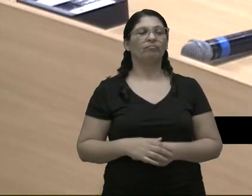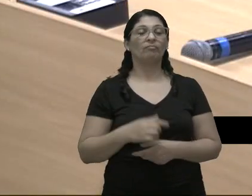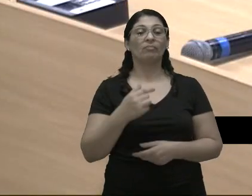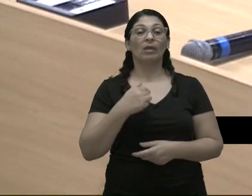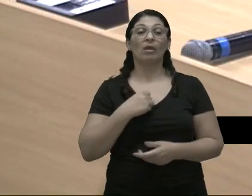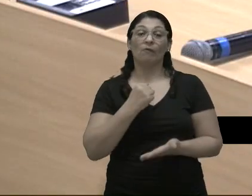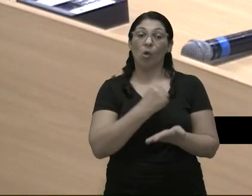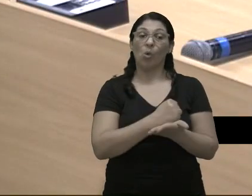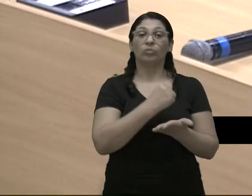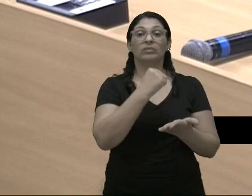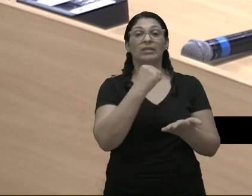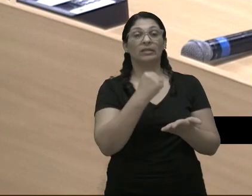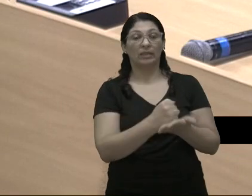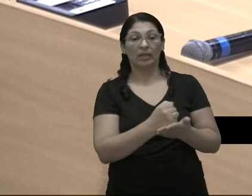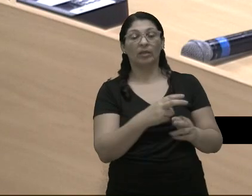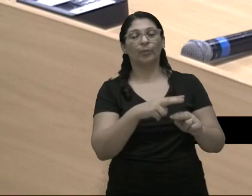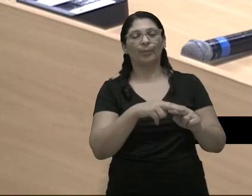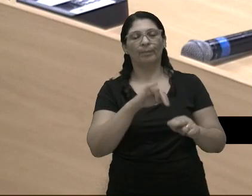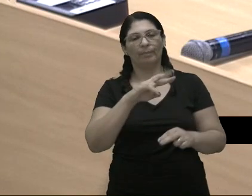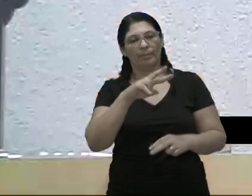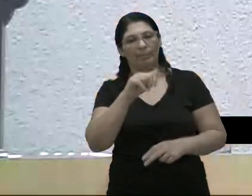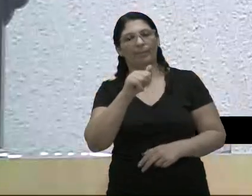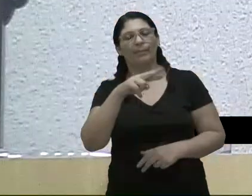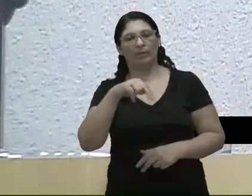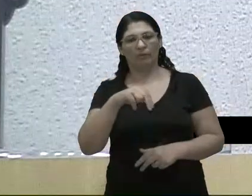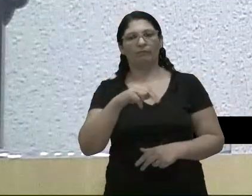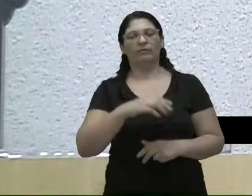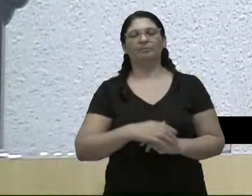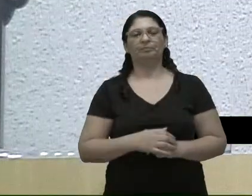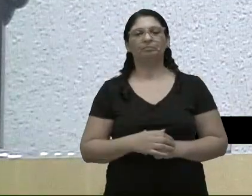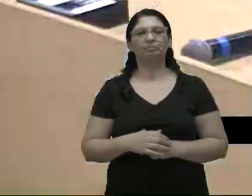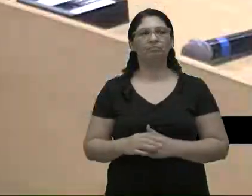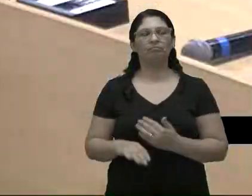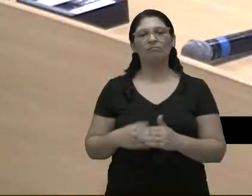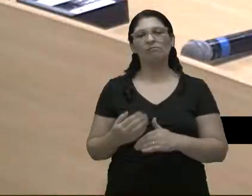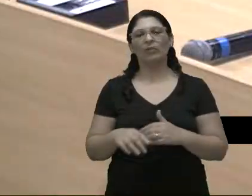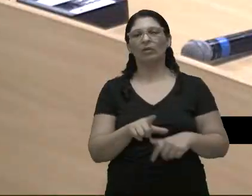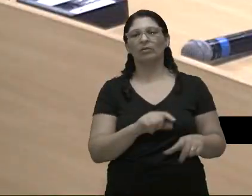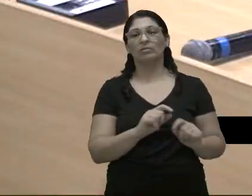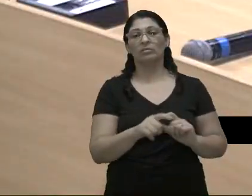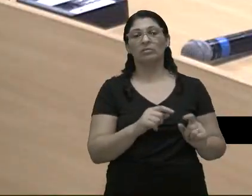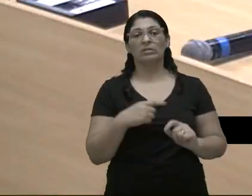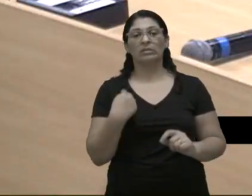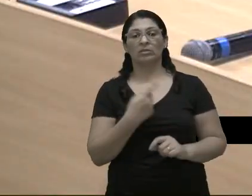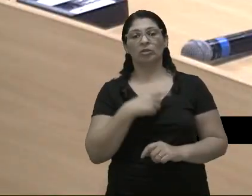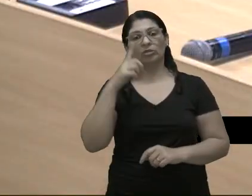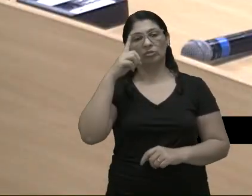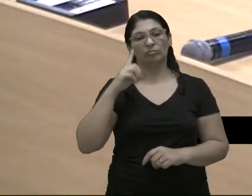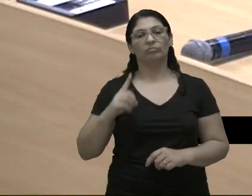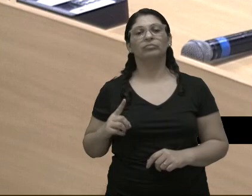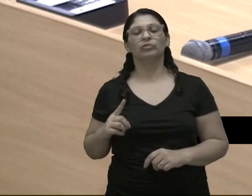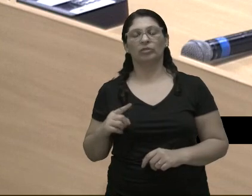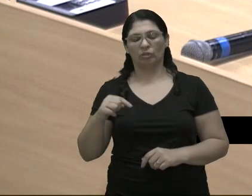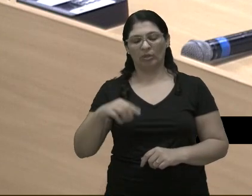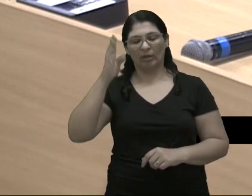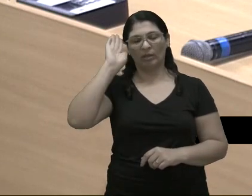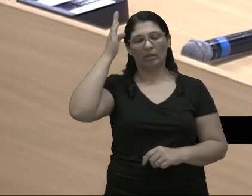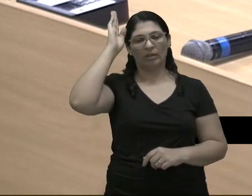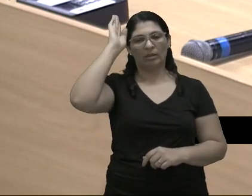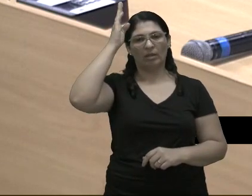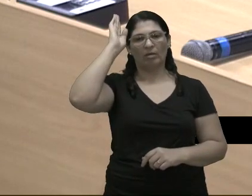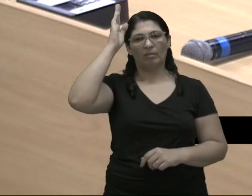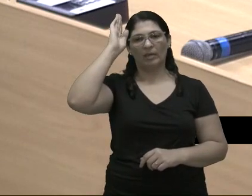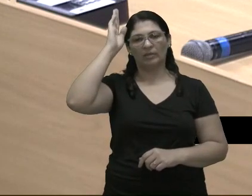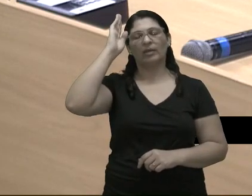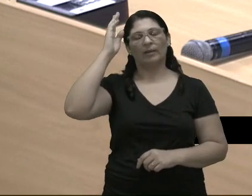Ivan. Contratado pelo Ivan. Tá. E do processo seletivo? A Renata aqui é a nossa gerente aqui em Taubaté e ela